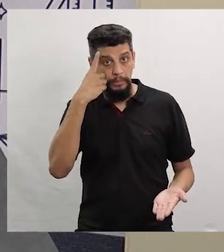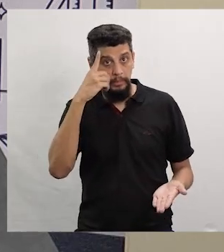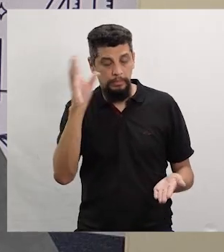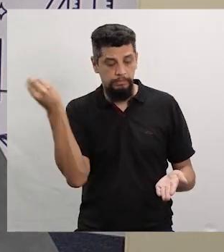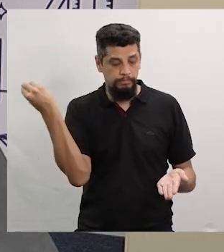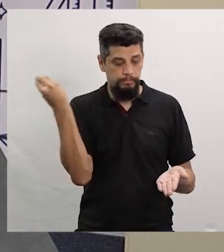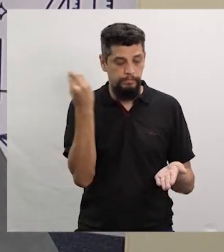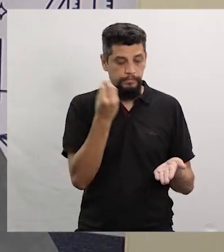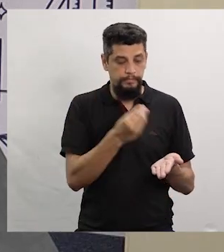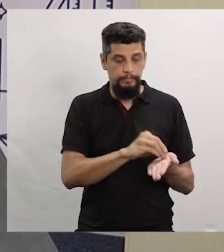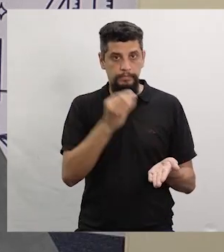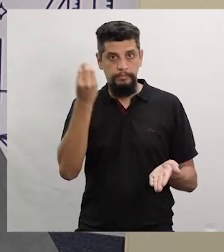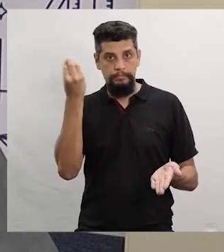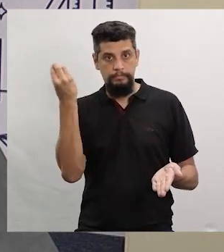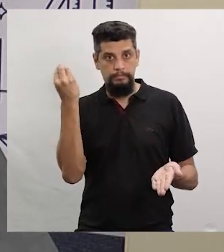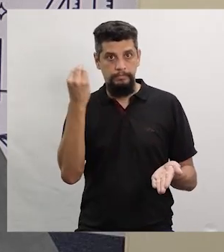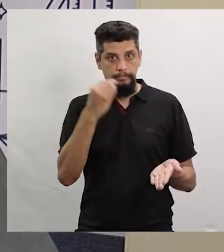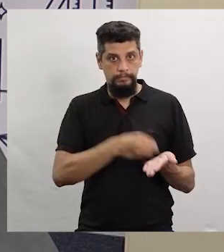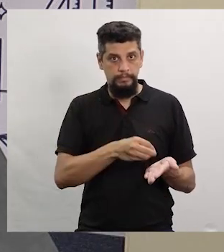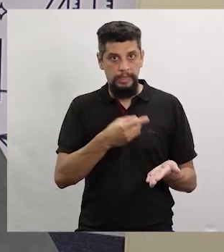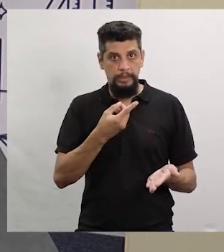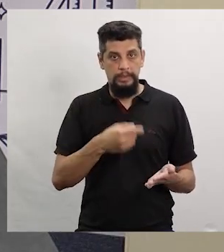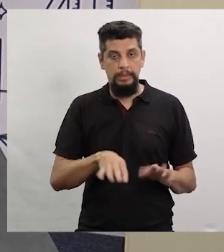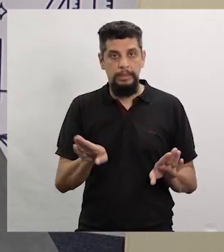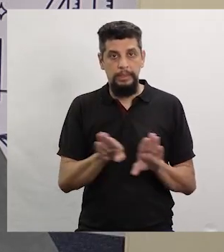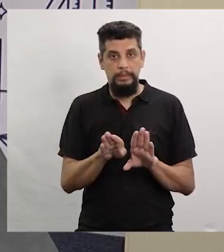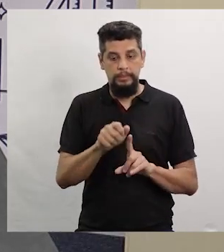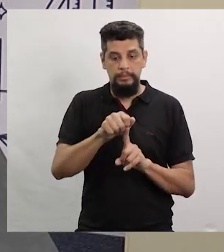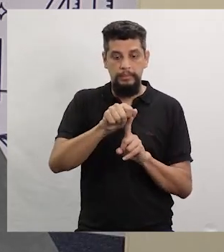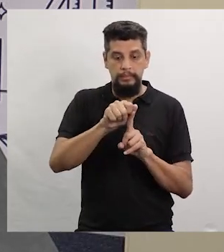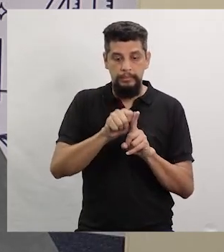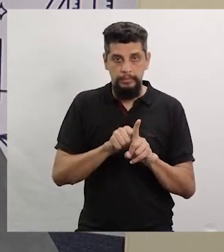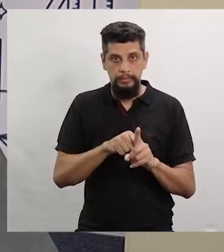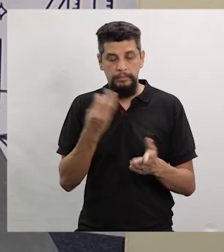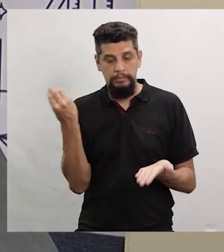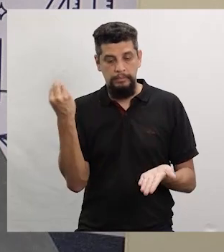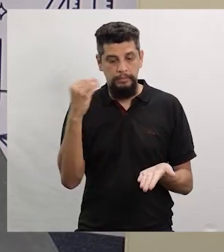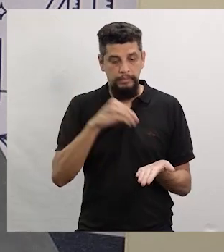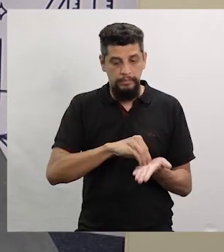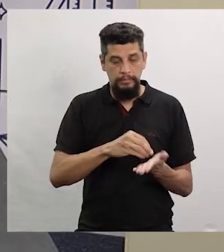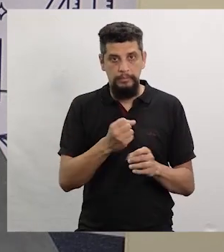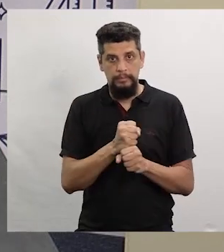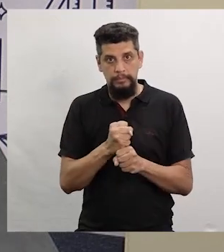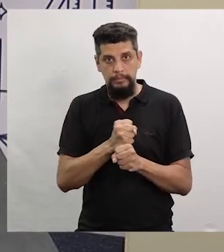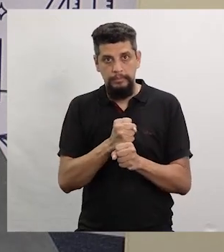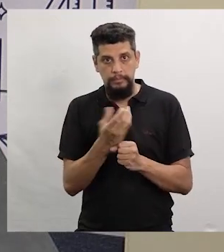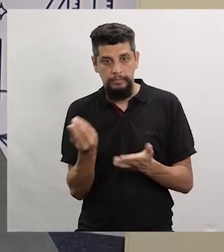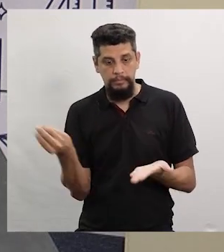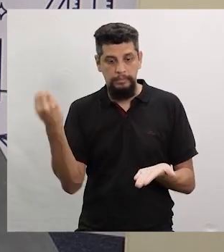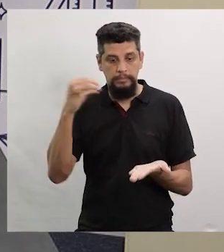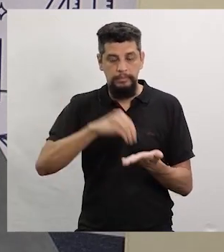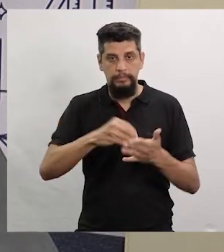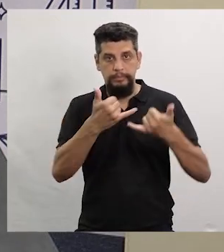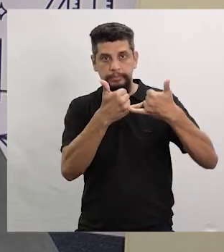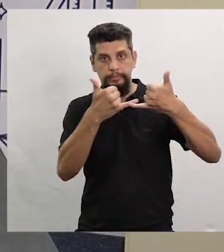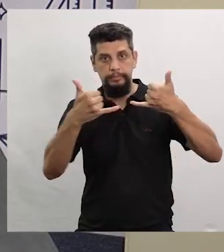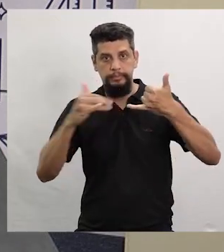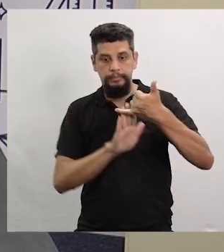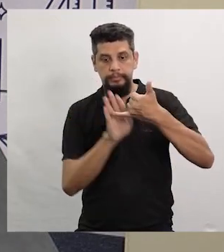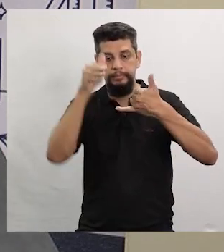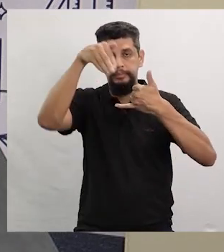data de hoje colocando o dia o mês e o ano nós vamos pular